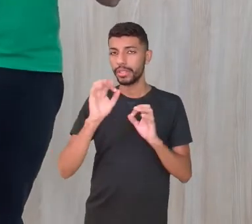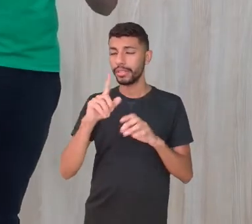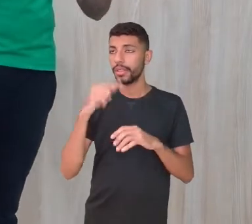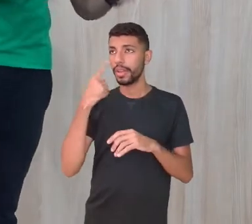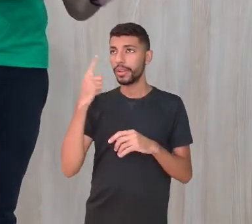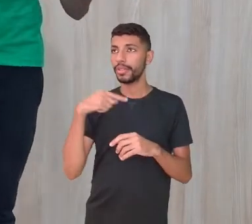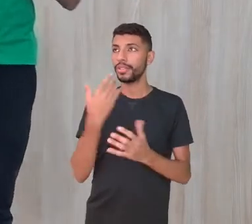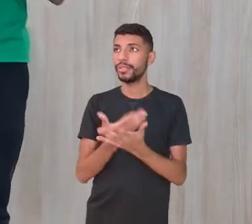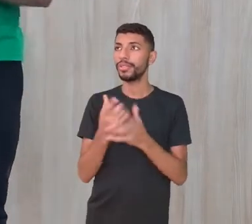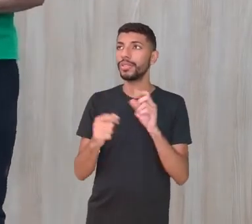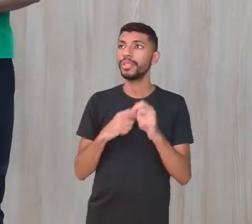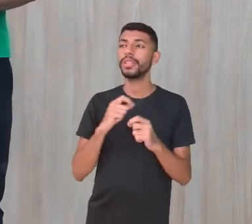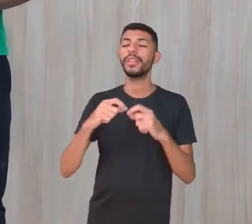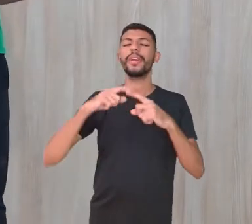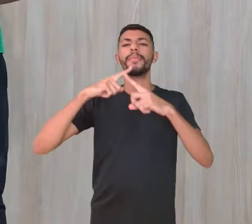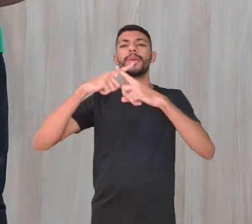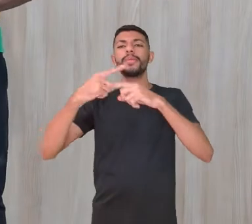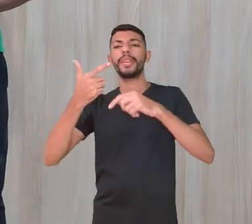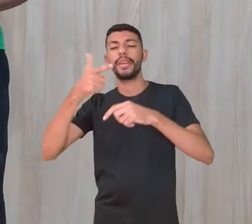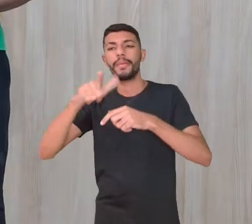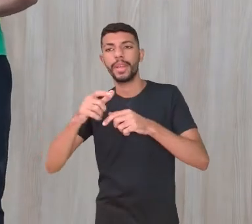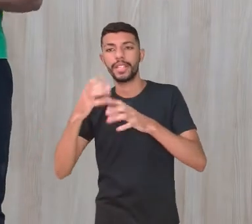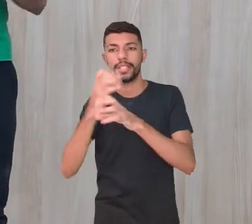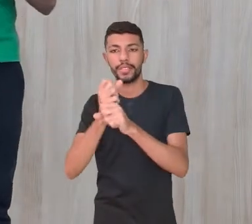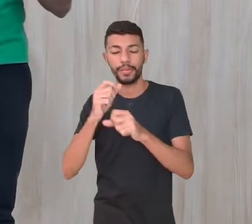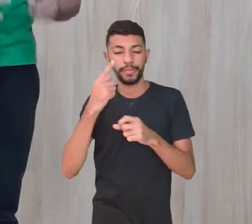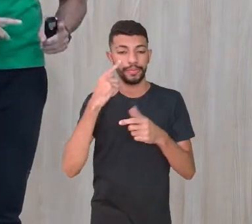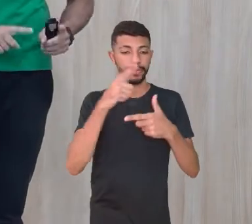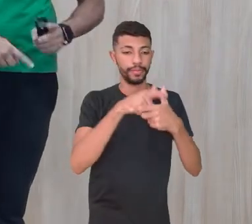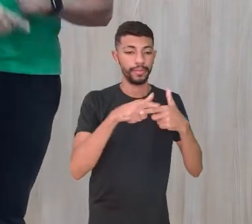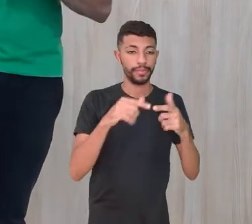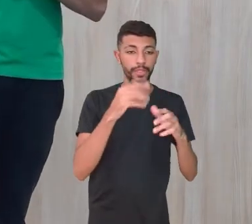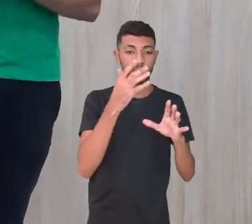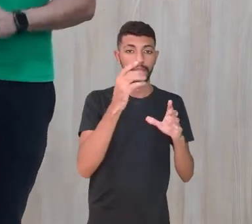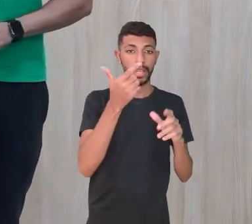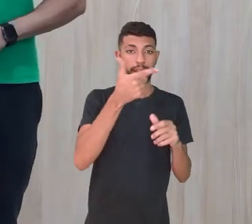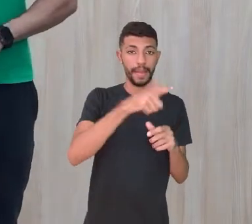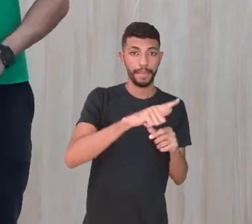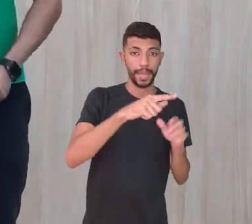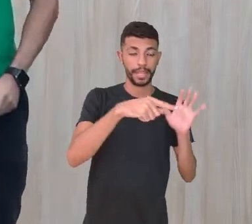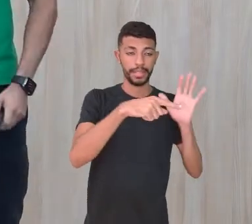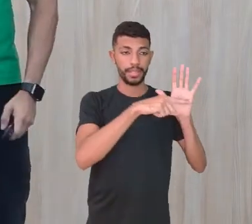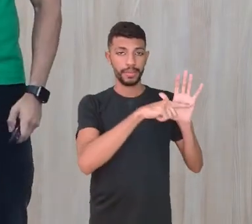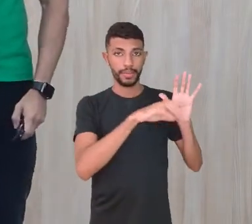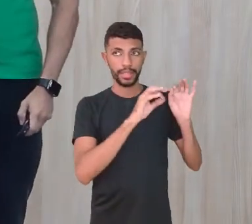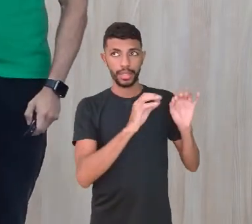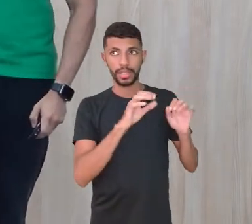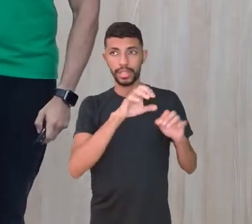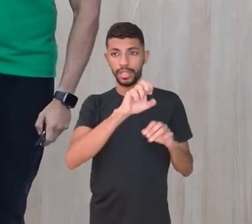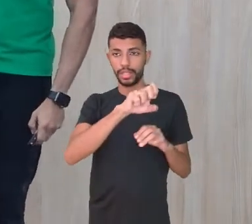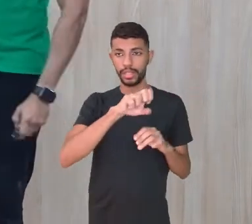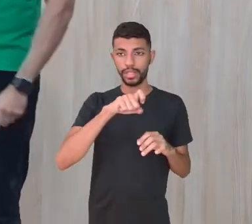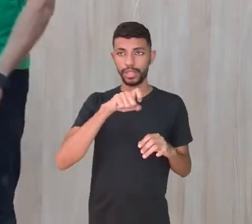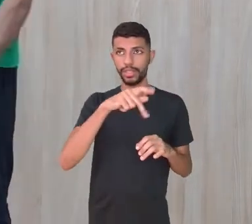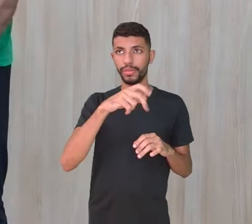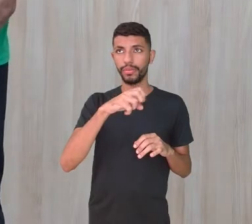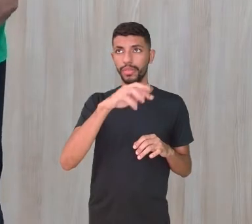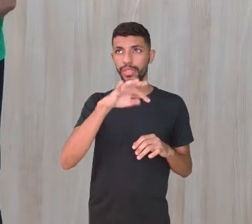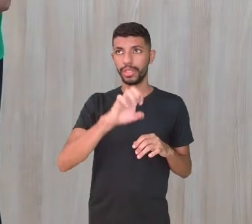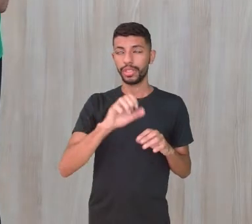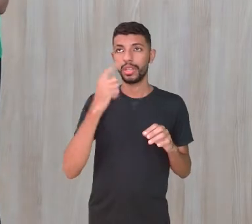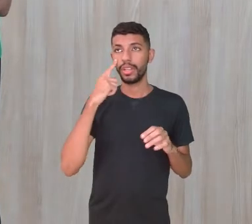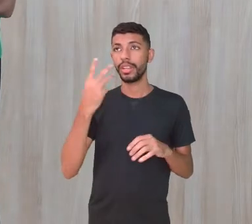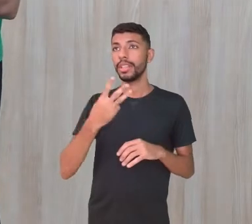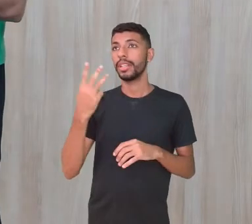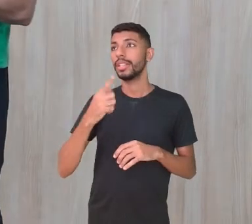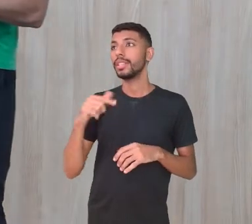a gente repete e soma. Na divisão, a gente repete e subtrai os expoentes. E a terceira propriedade que eu